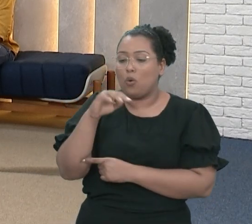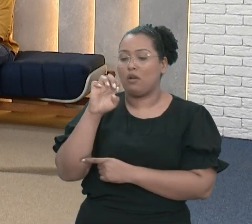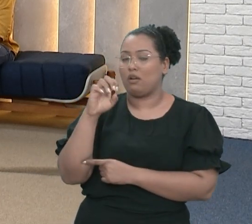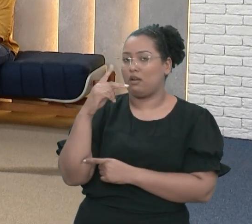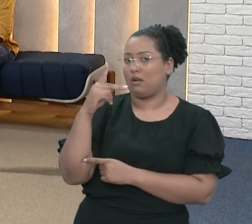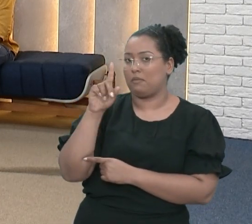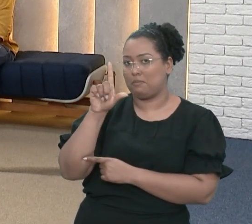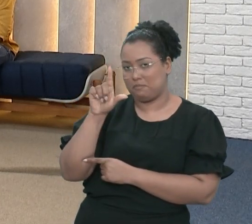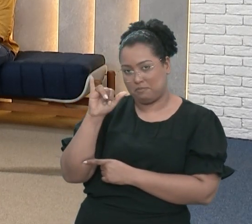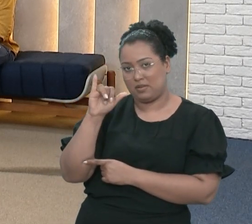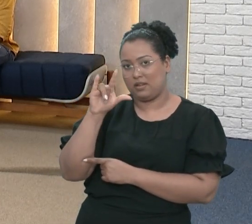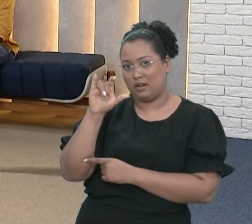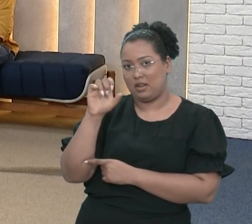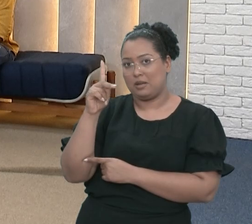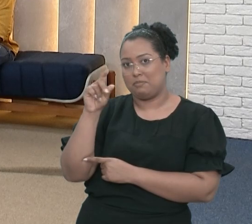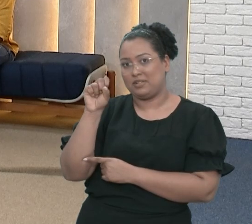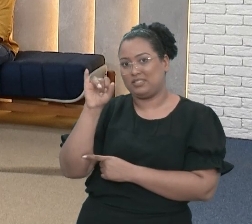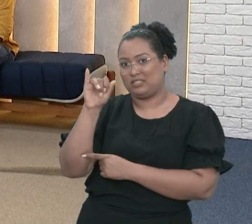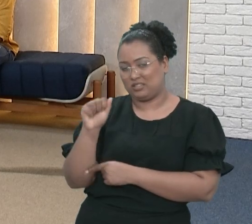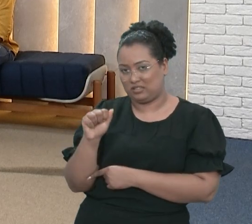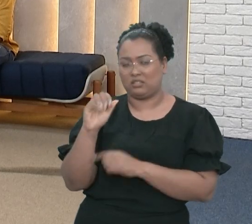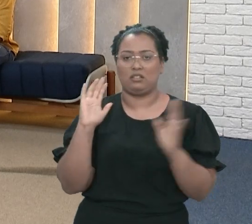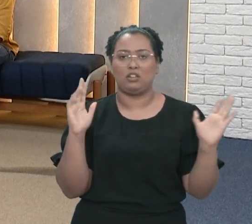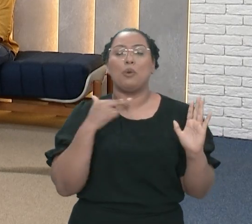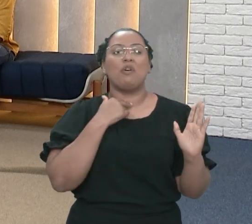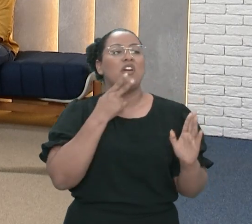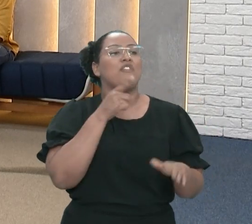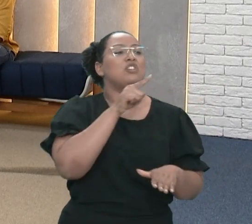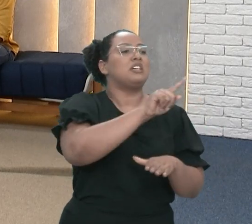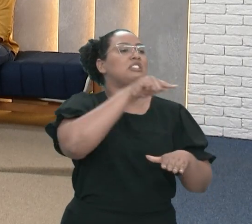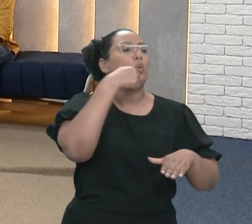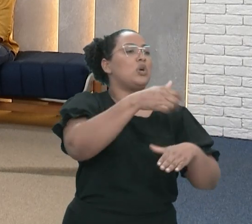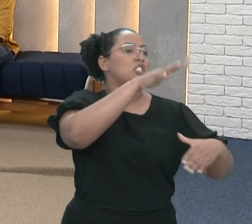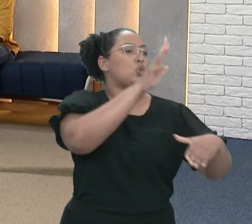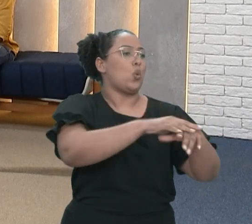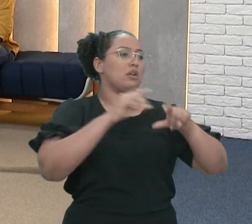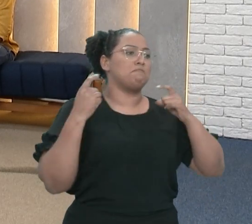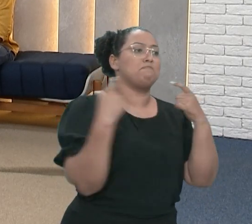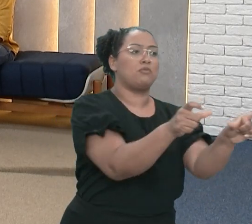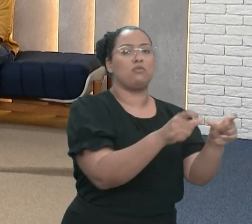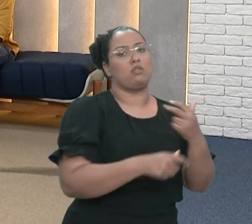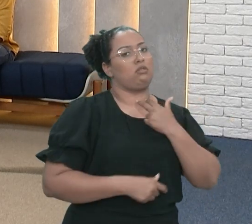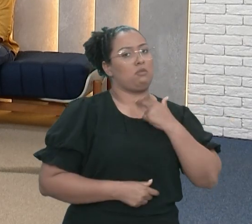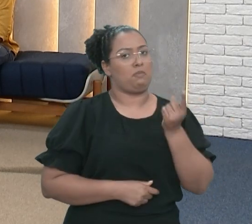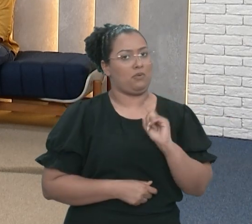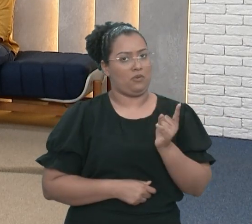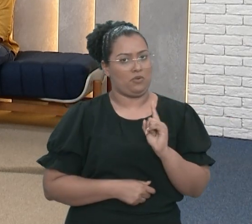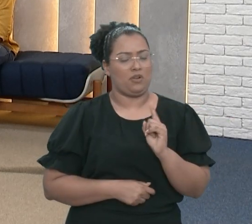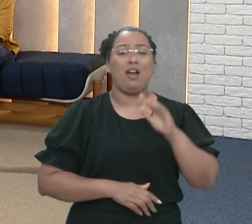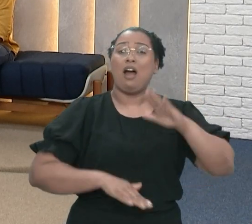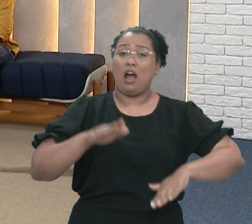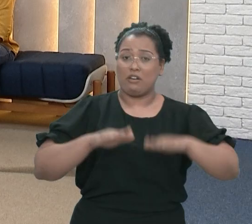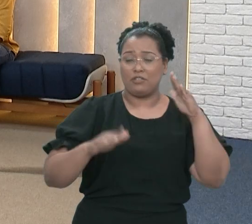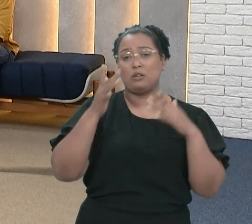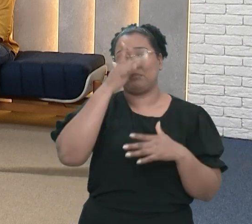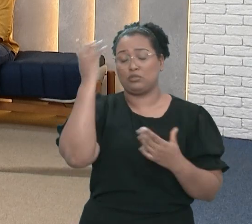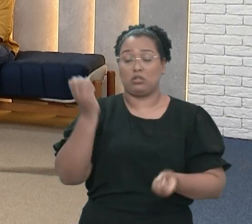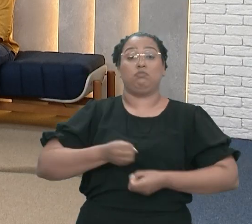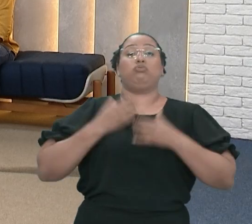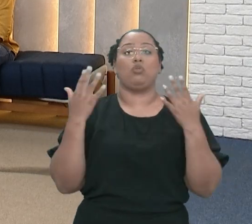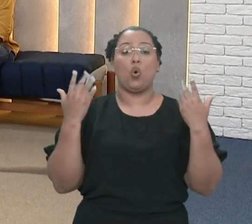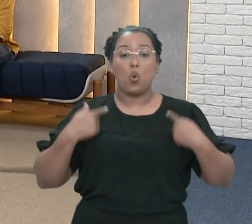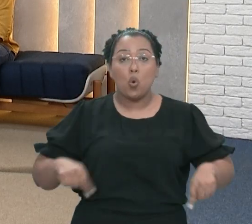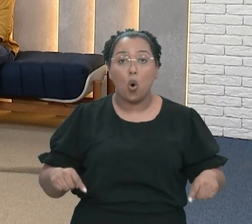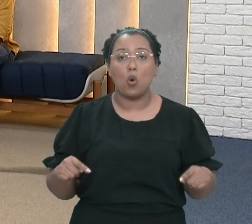é crise epiléptica, né? Então, nós temos vários tipos de crises diferentes. Tem crise que tem a manifestação